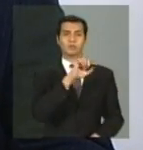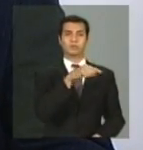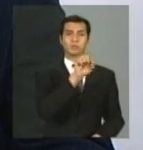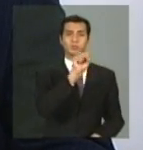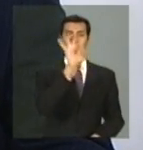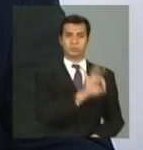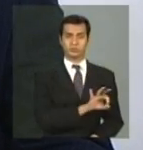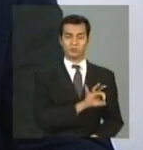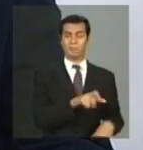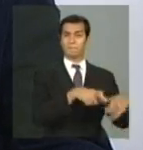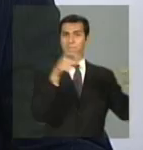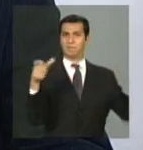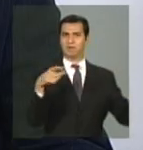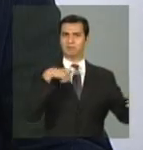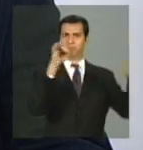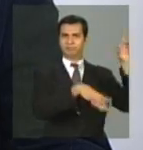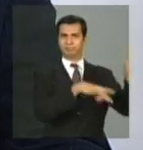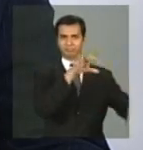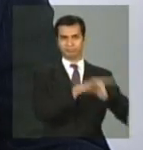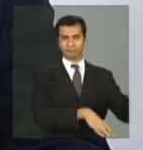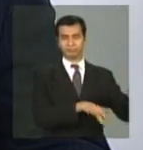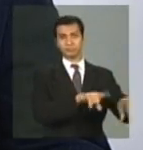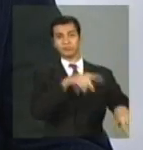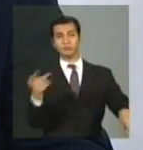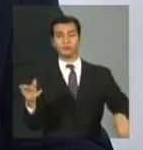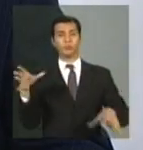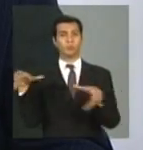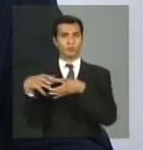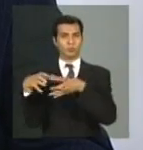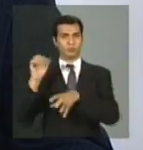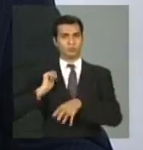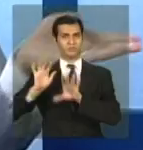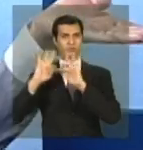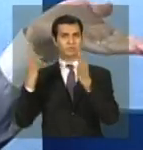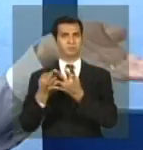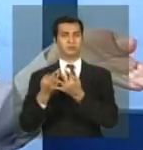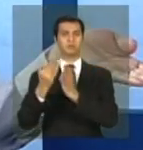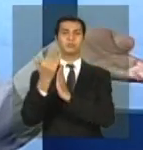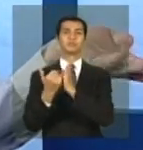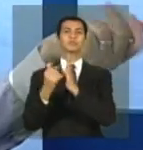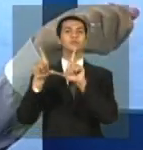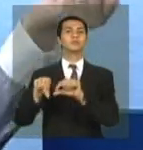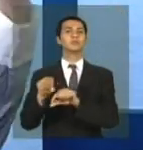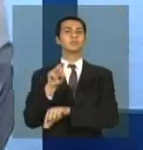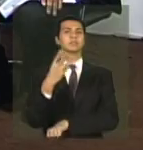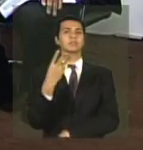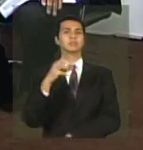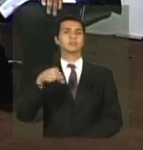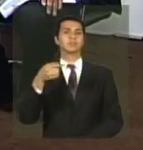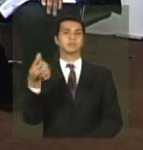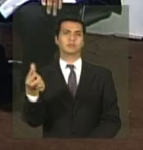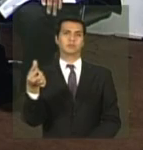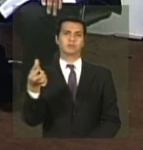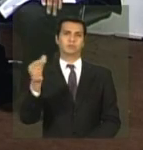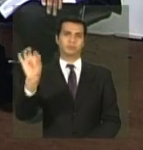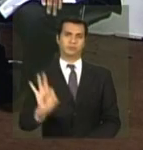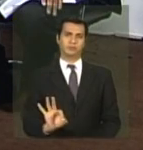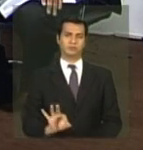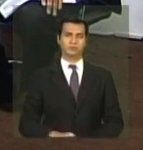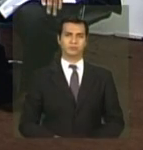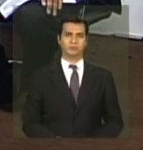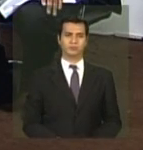geral, abandonam. Entre os beneficiários, só 3,6. Quer complementar alguma coisa? Não, a pergunta que vem da Bahia, acho que é uma